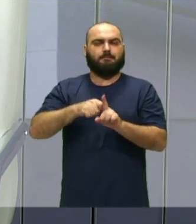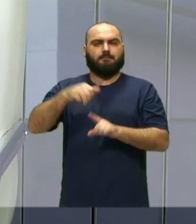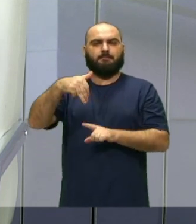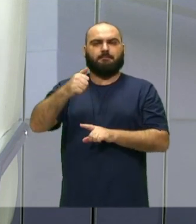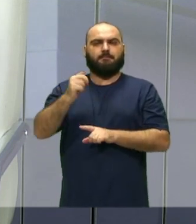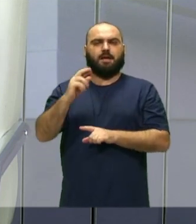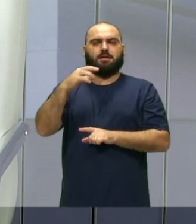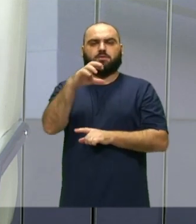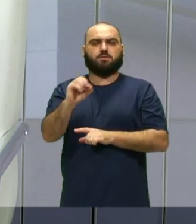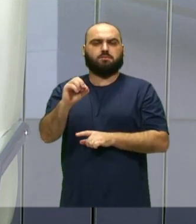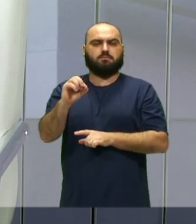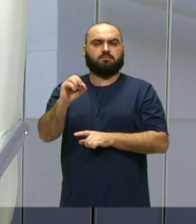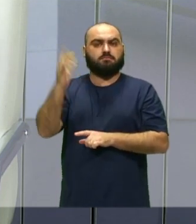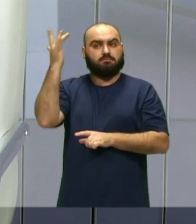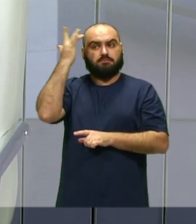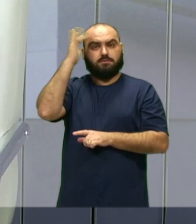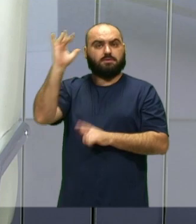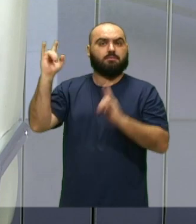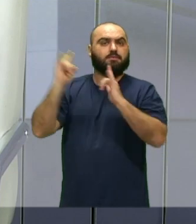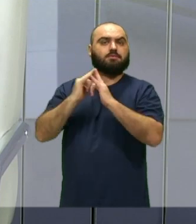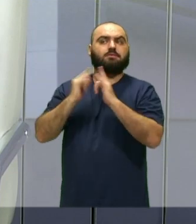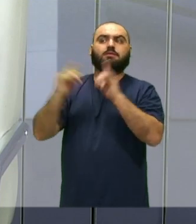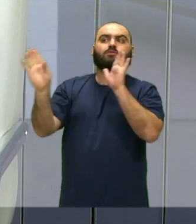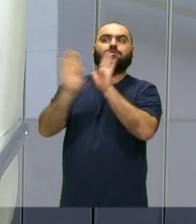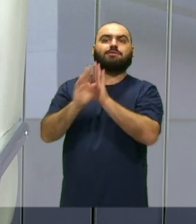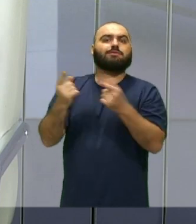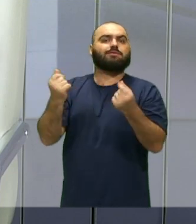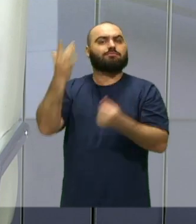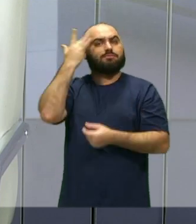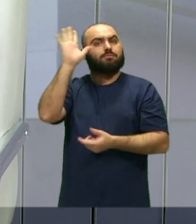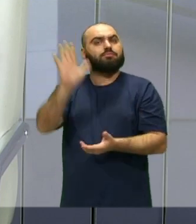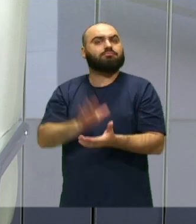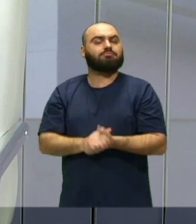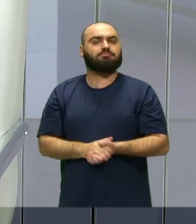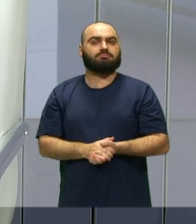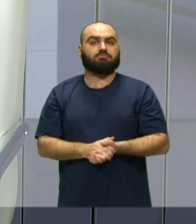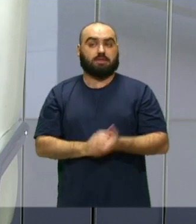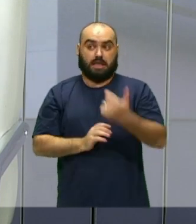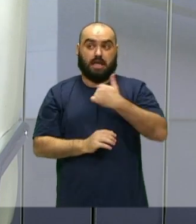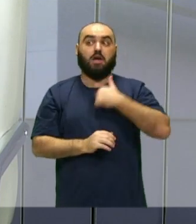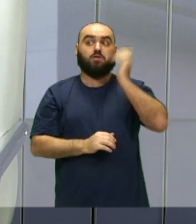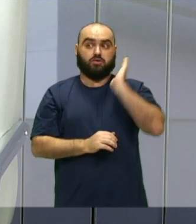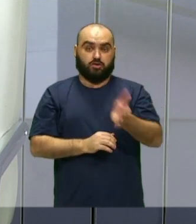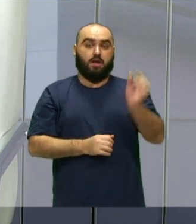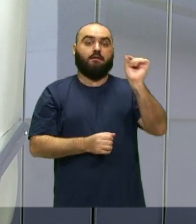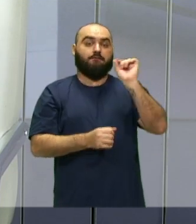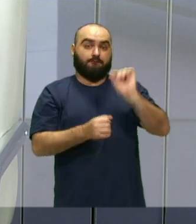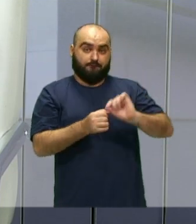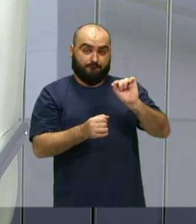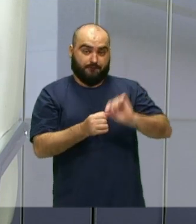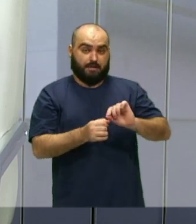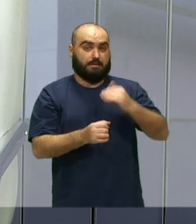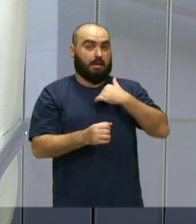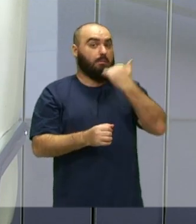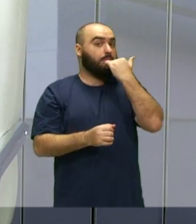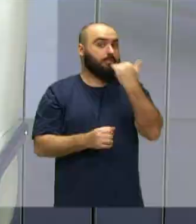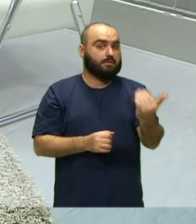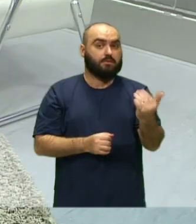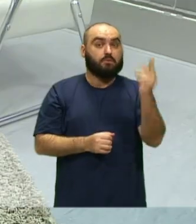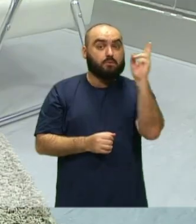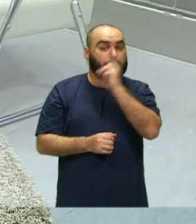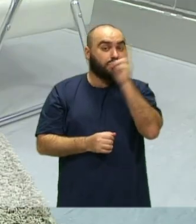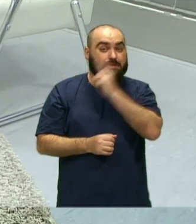sem nenhuma previsão de quando essas entidades vão receber. E as que eu fiz, As que eu solicitei são coisas